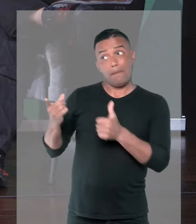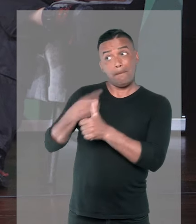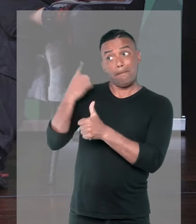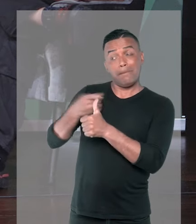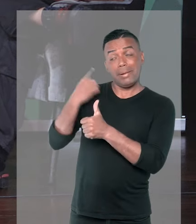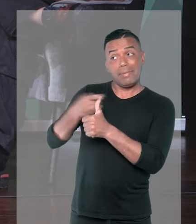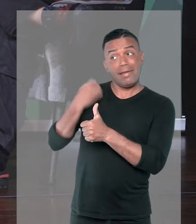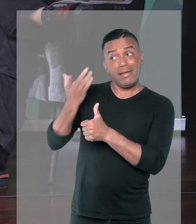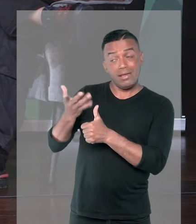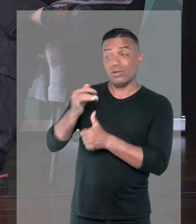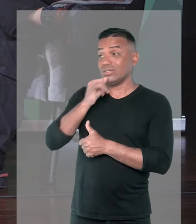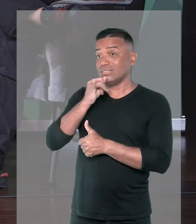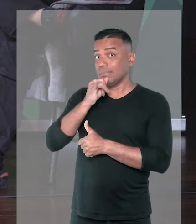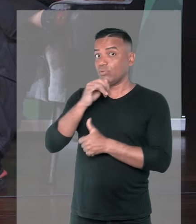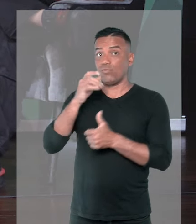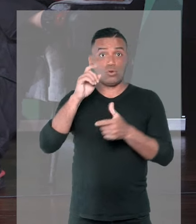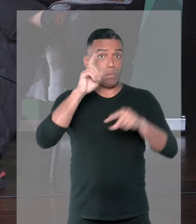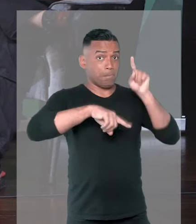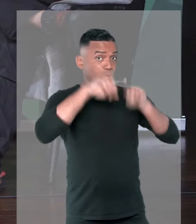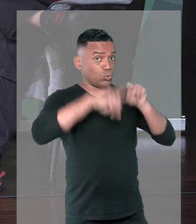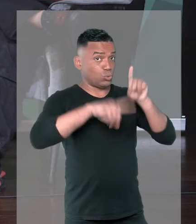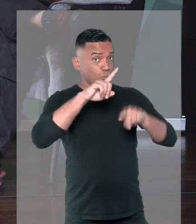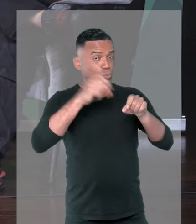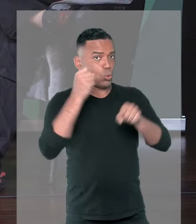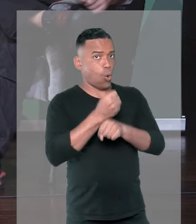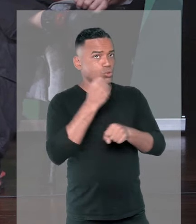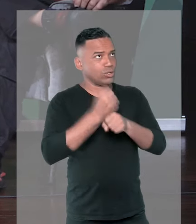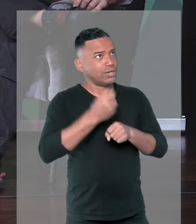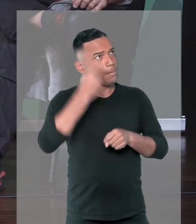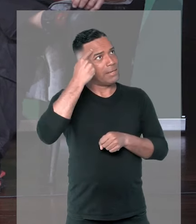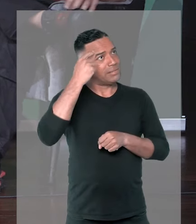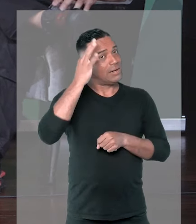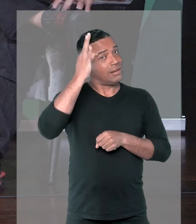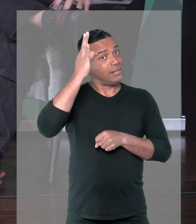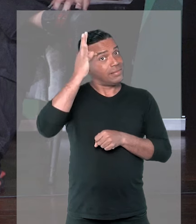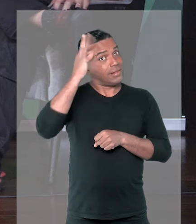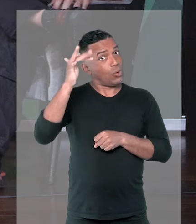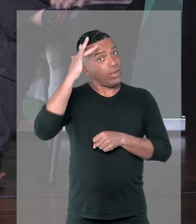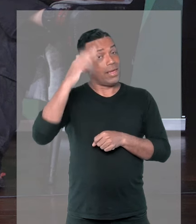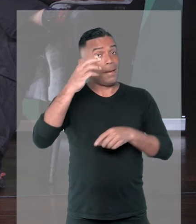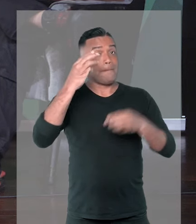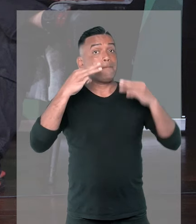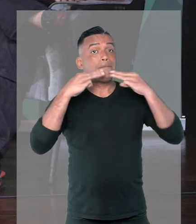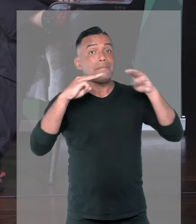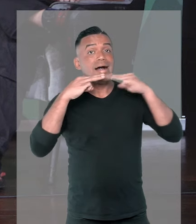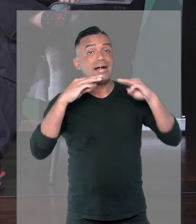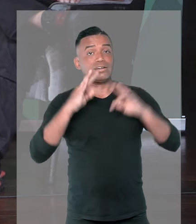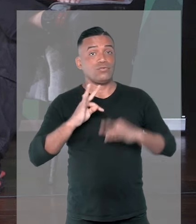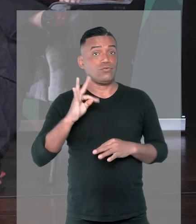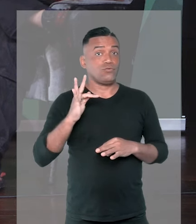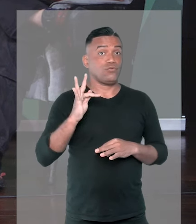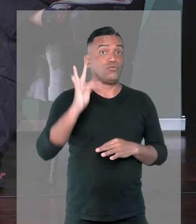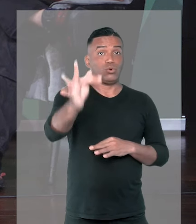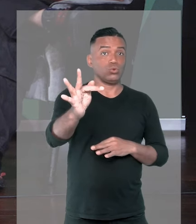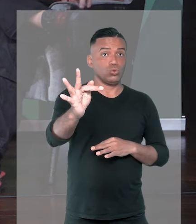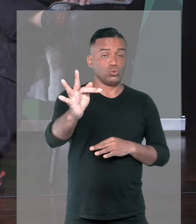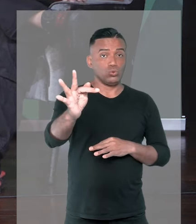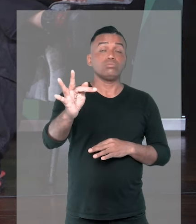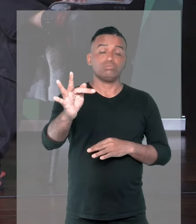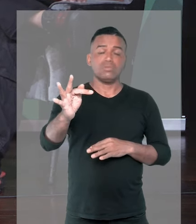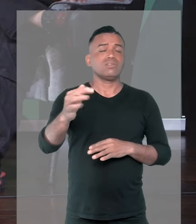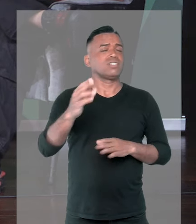coisa veja se você fosse construir um produto olhando pra teoria do marketing do Futuro A primeira coisa é você identificar